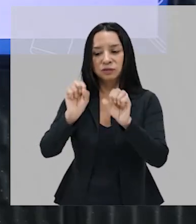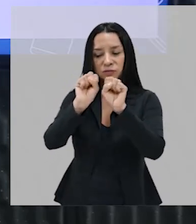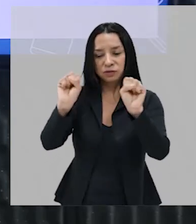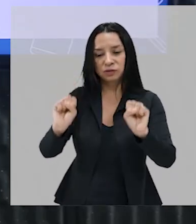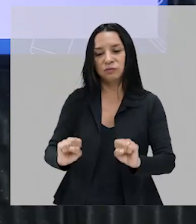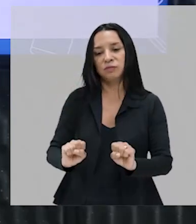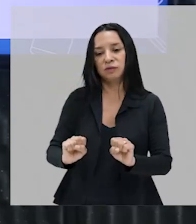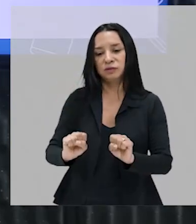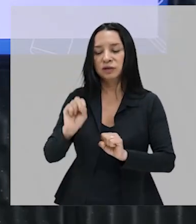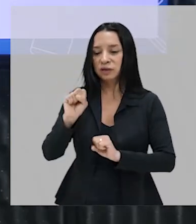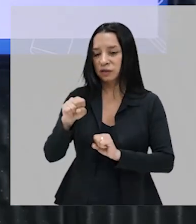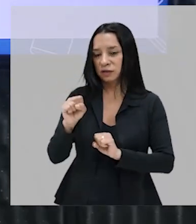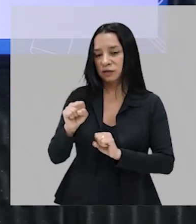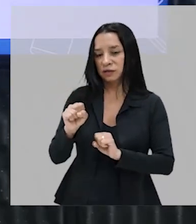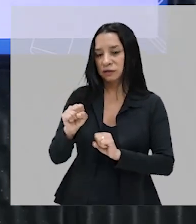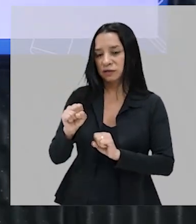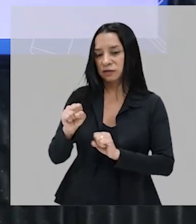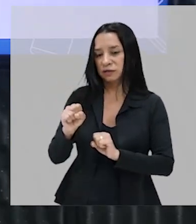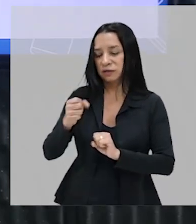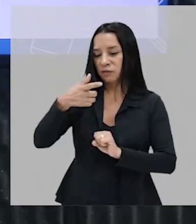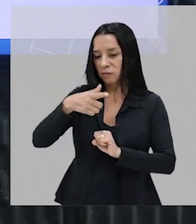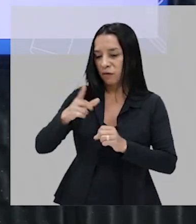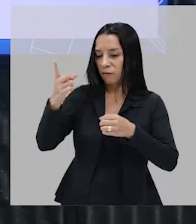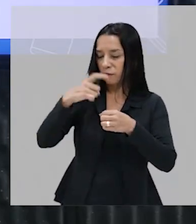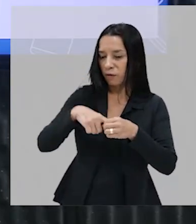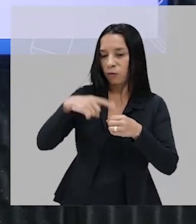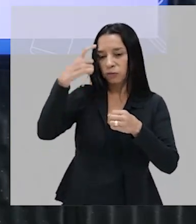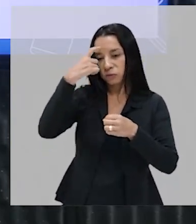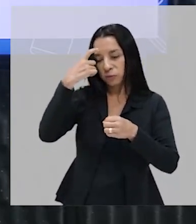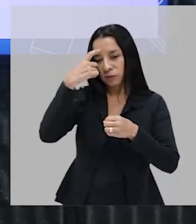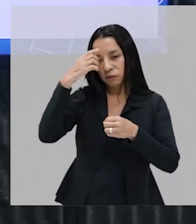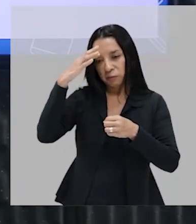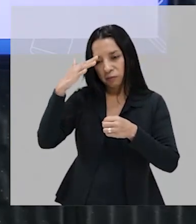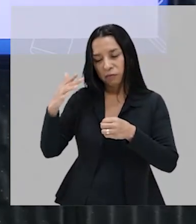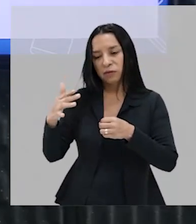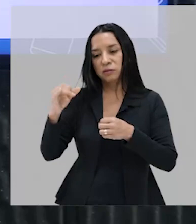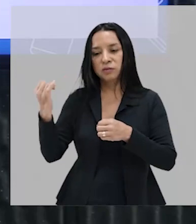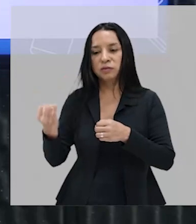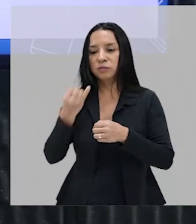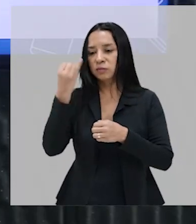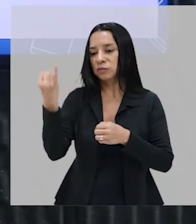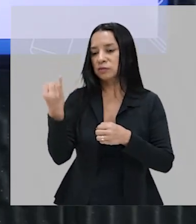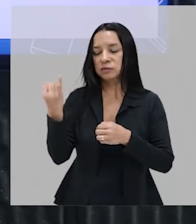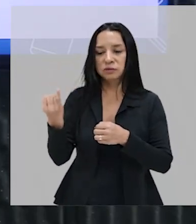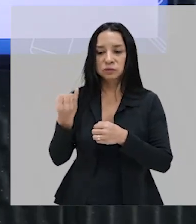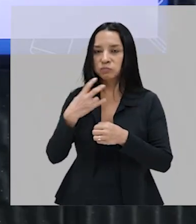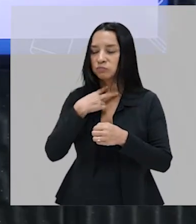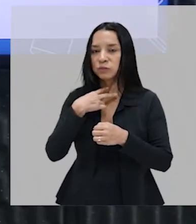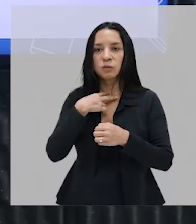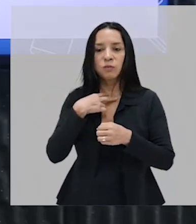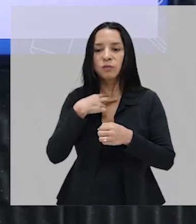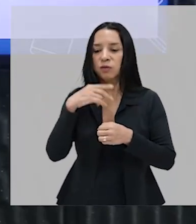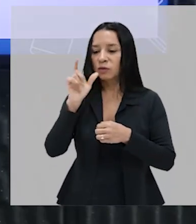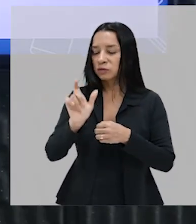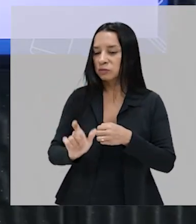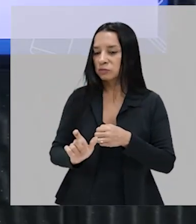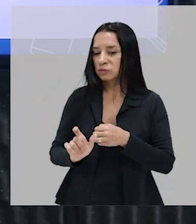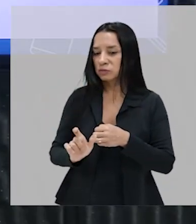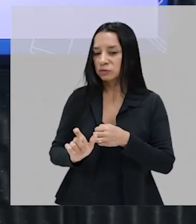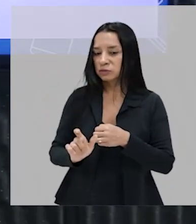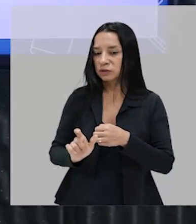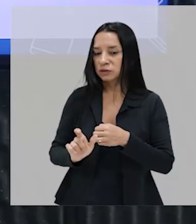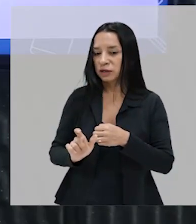reflexão, ou seja, a reavaliação, a volta deste pensamento, que é muito importante, ele não pode apenas ser instaurado, ele precisa